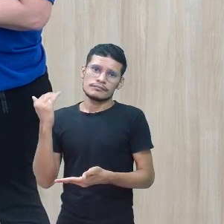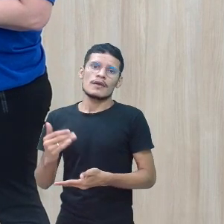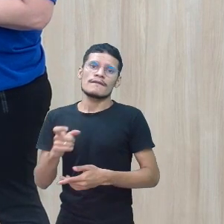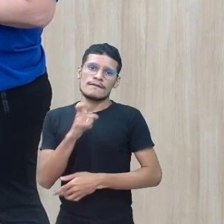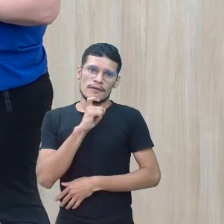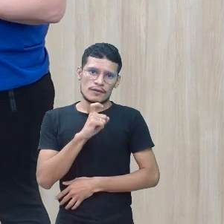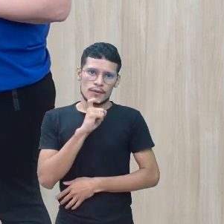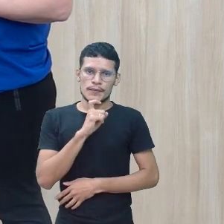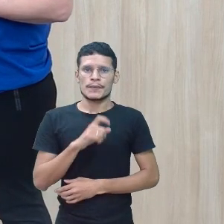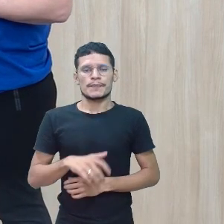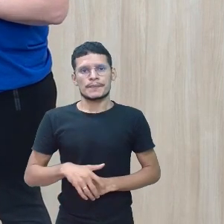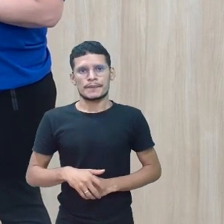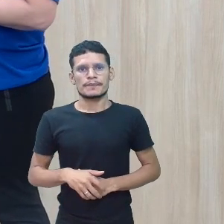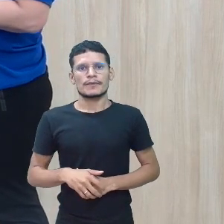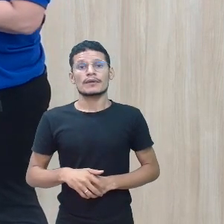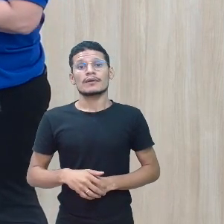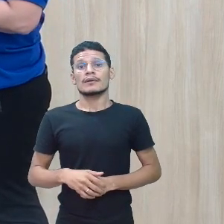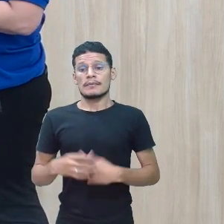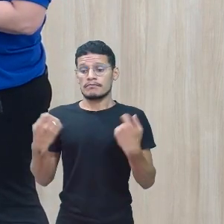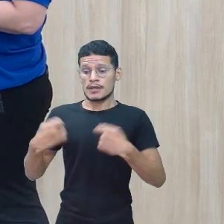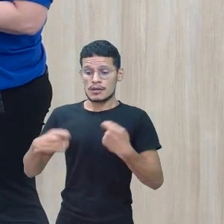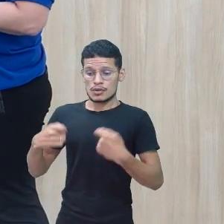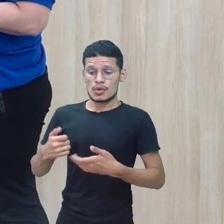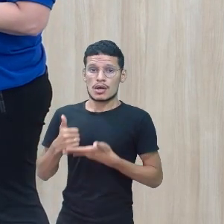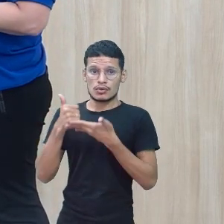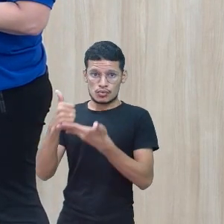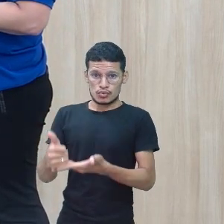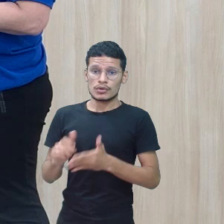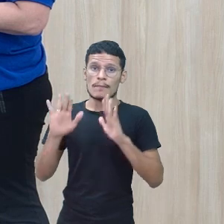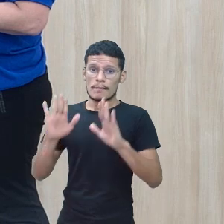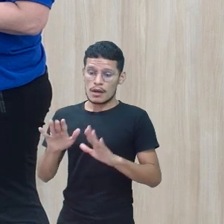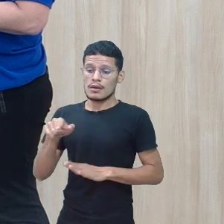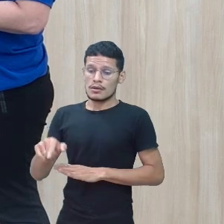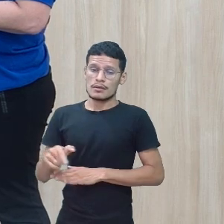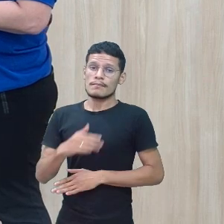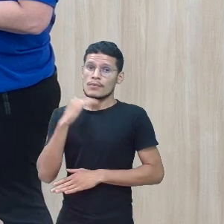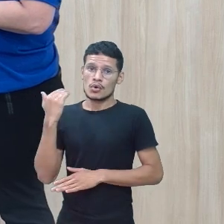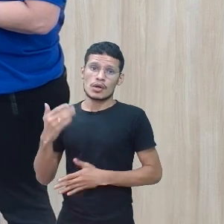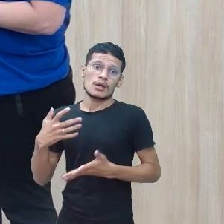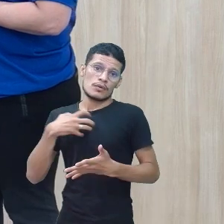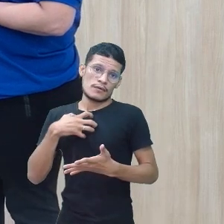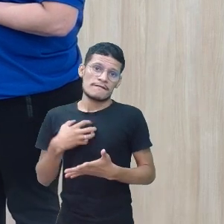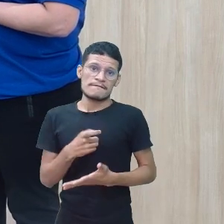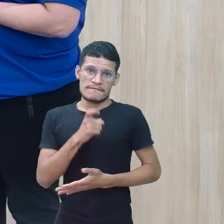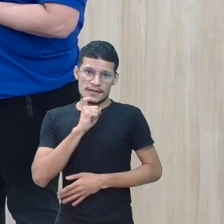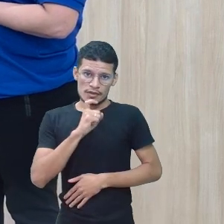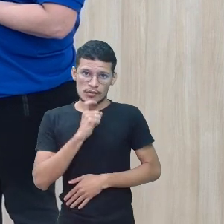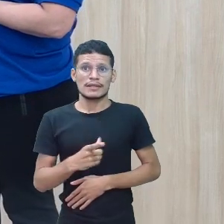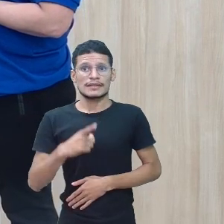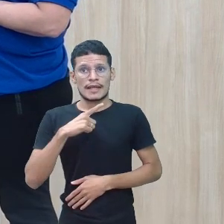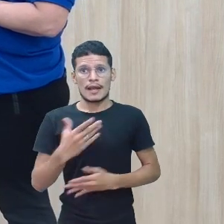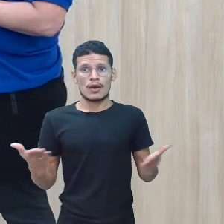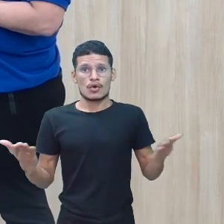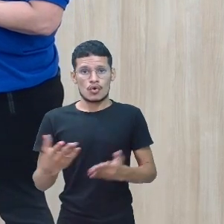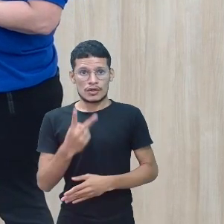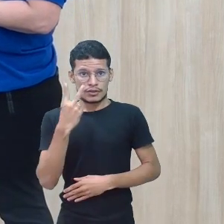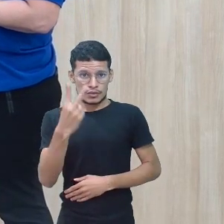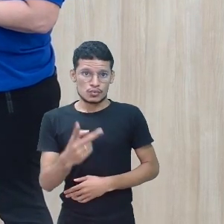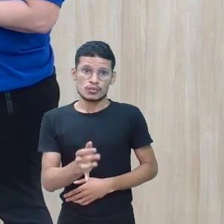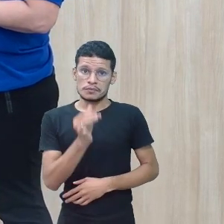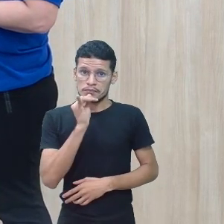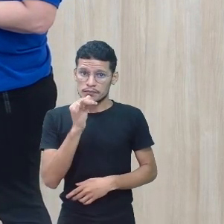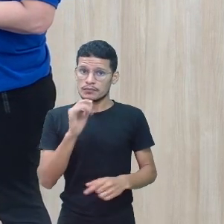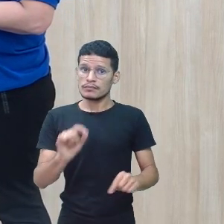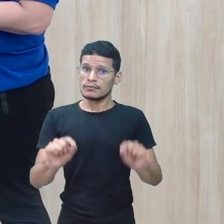morreu de frio. Precisou de ajuda, morreu de frio. Então, nós temos aqui no segundo exemplo,